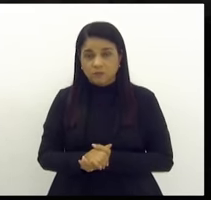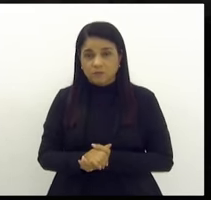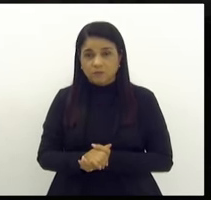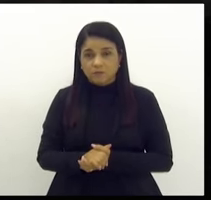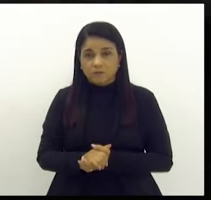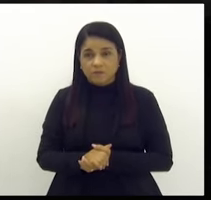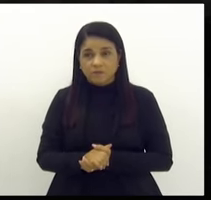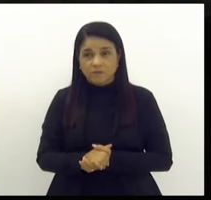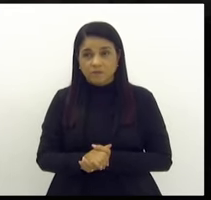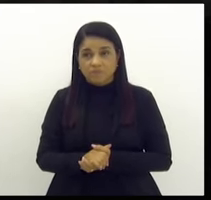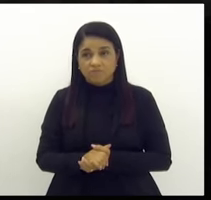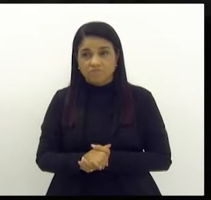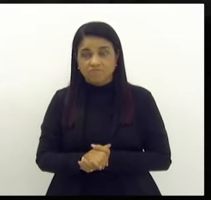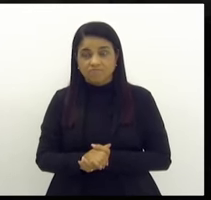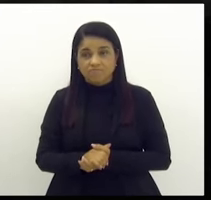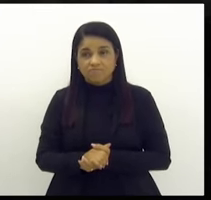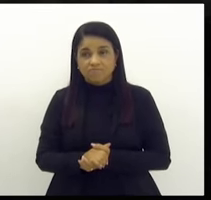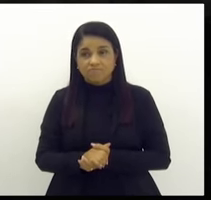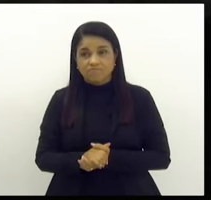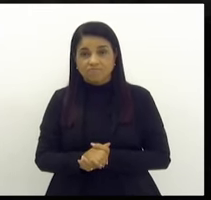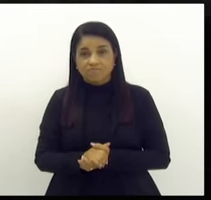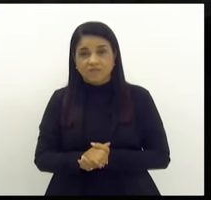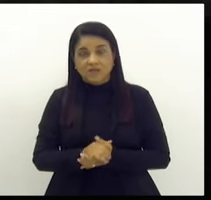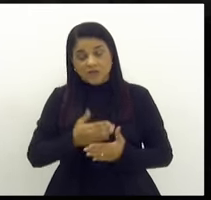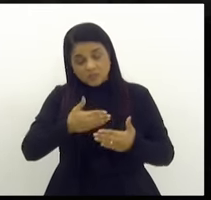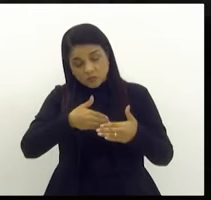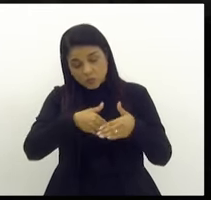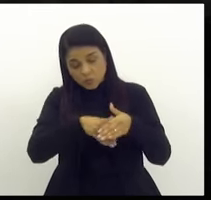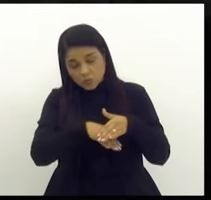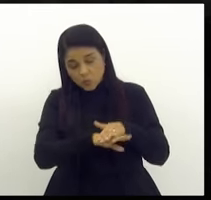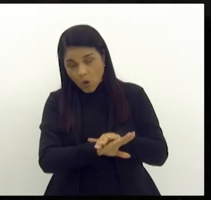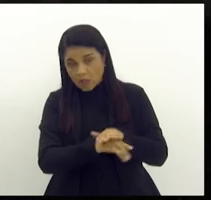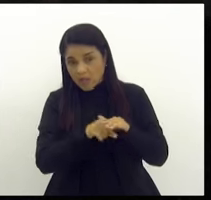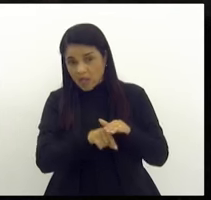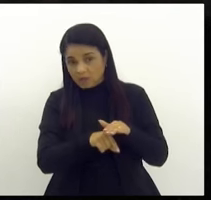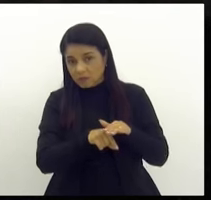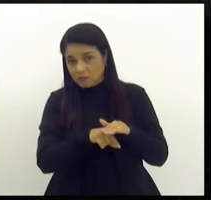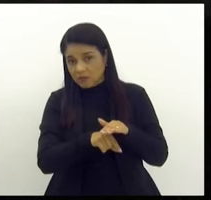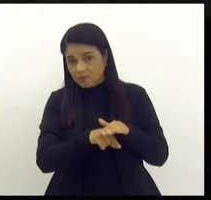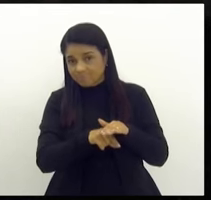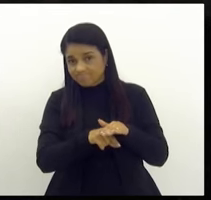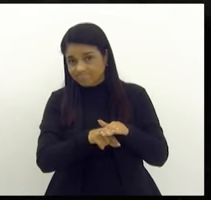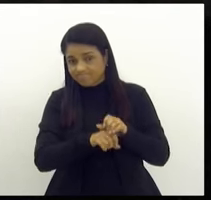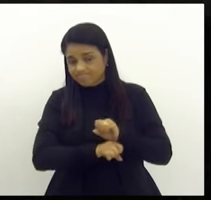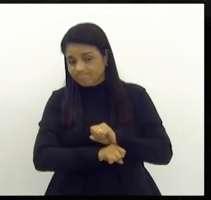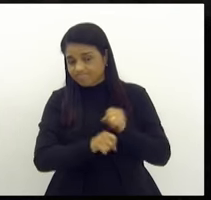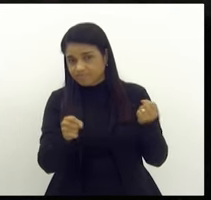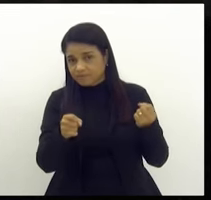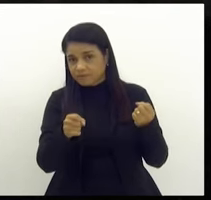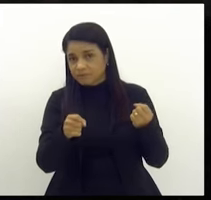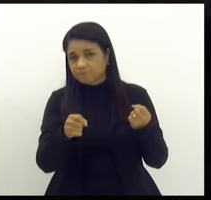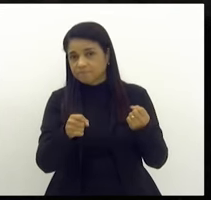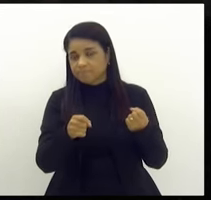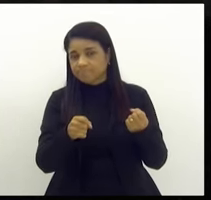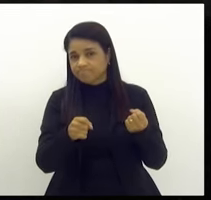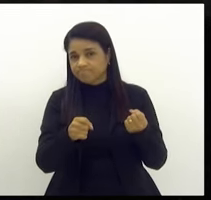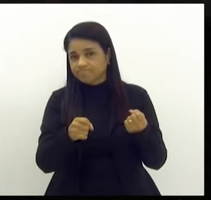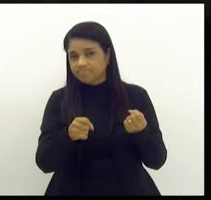vai deixar de se ter né aquele recurso encaminhado especificamente